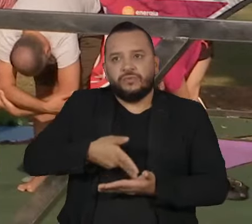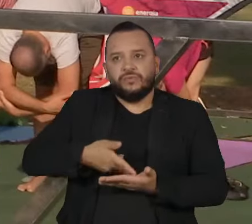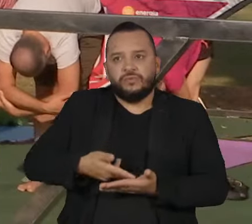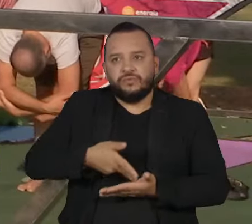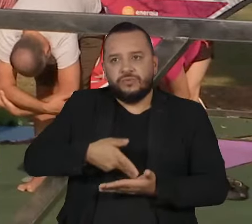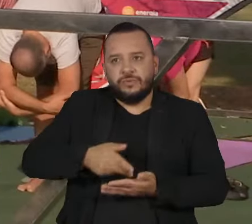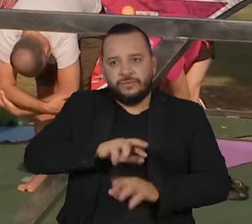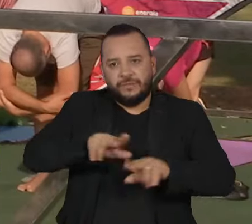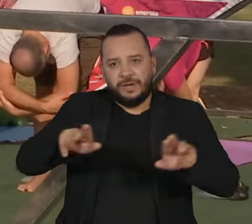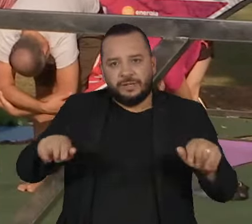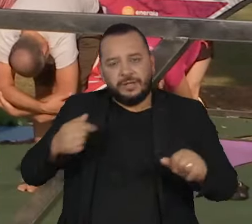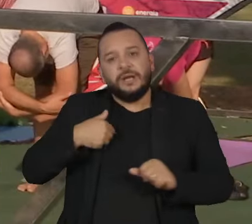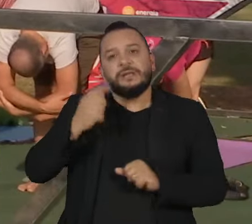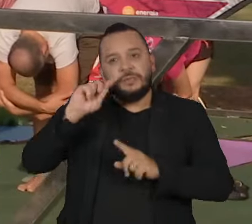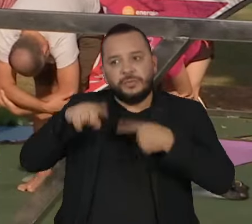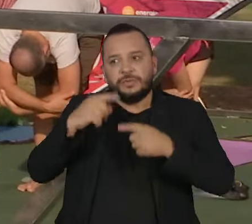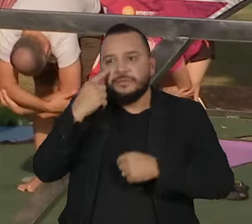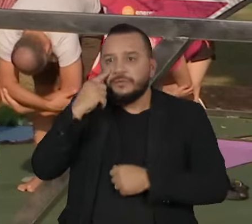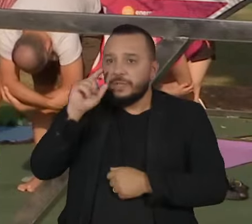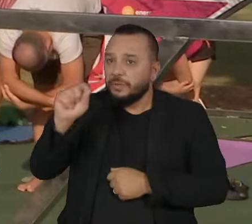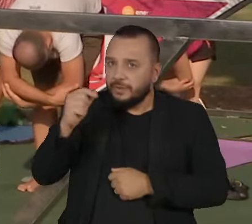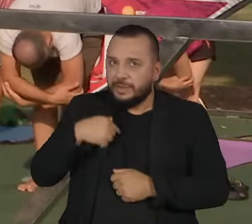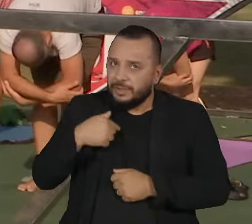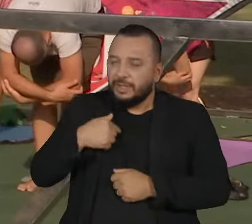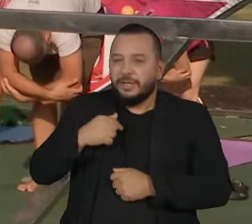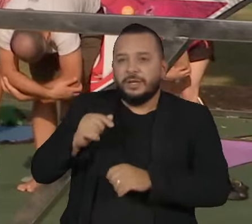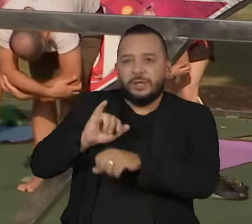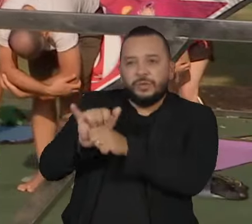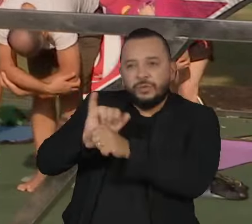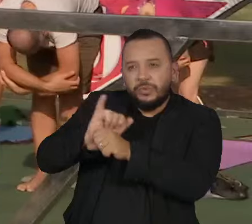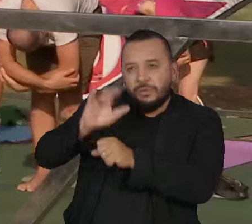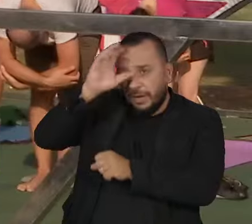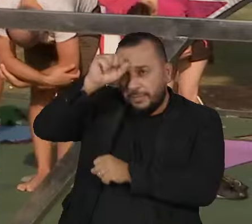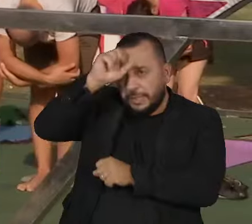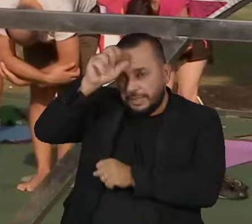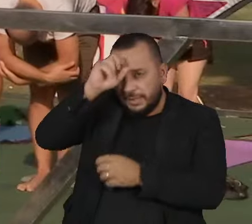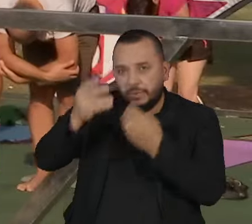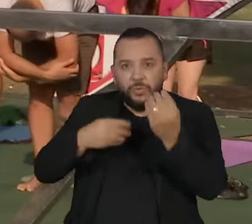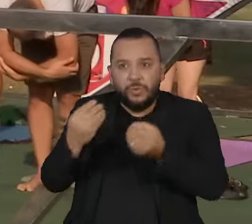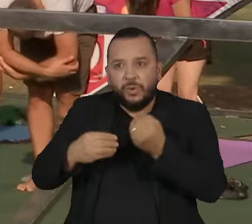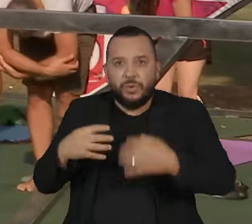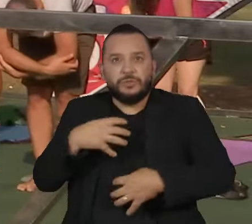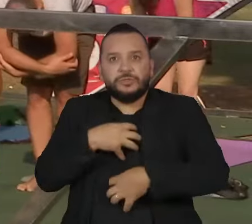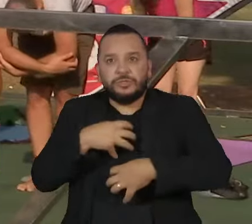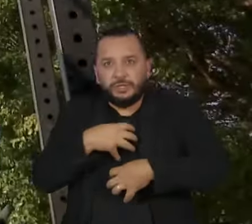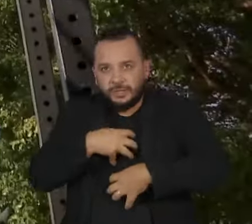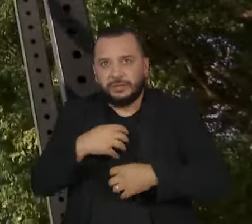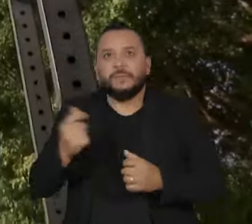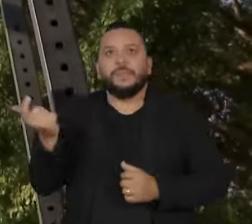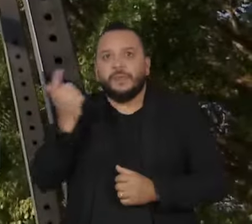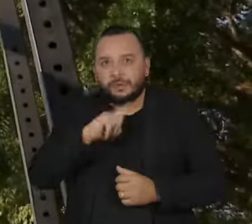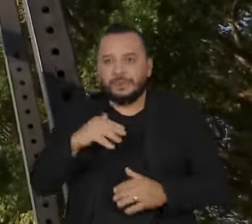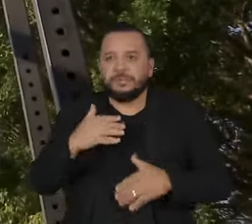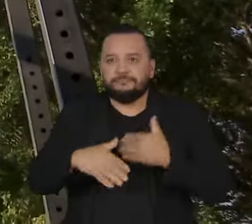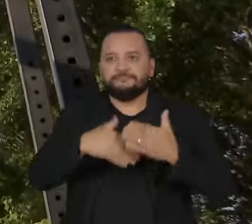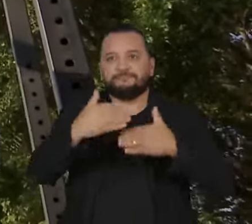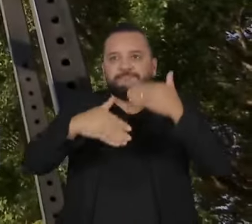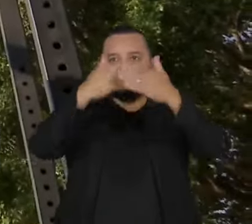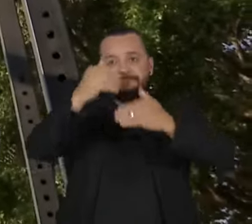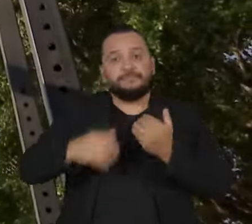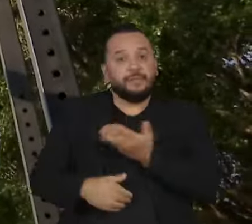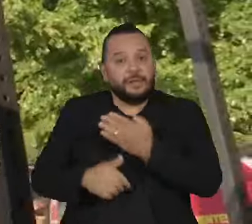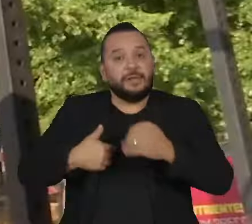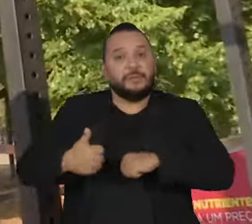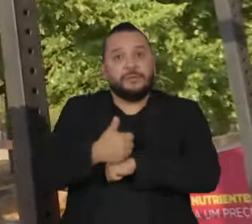fui vendo alguns tutoriais no YouTube e fui aprendendo os movimentos sozinho, né? Fui conquistando ali passo a passo. Ele se especializou